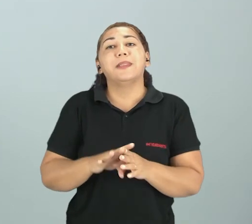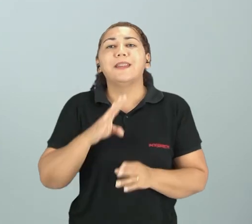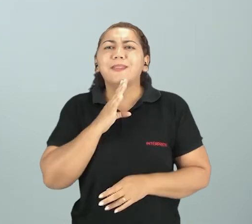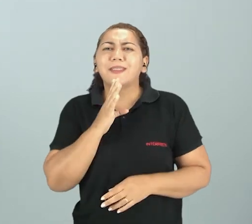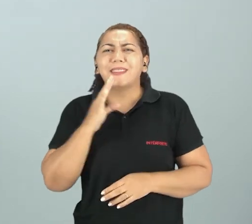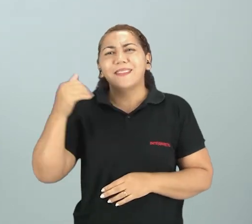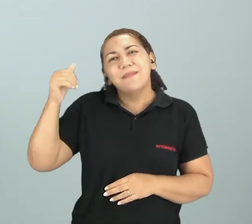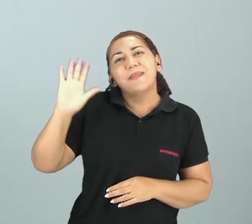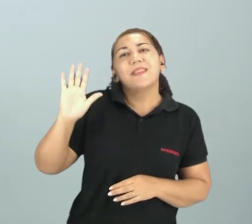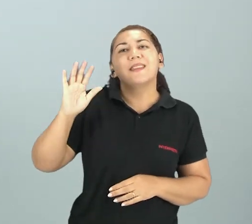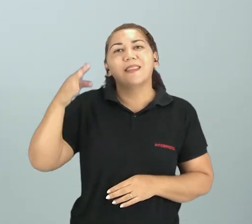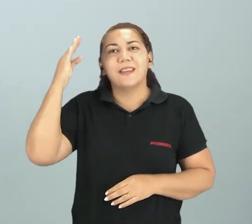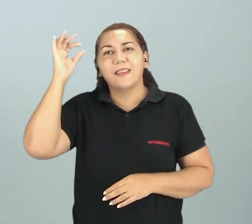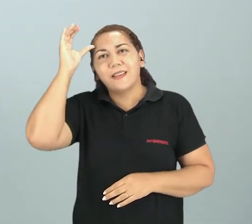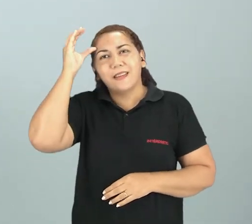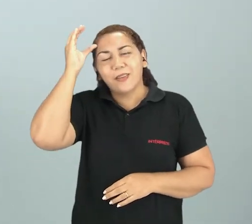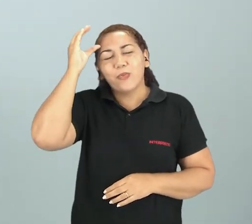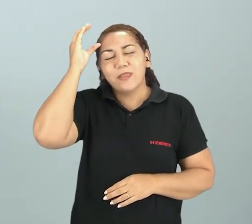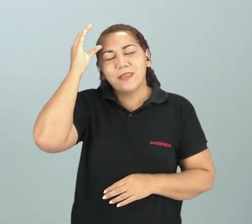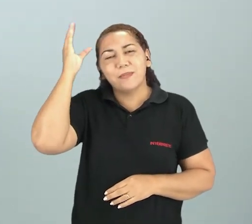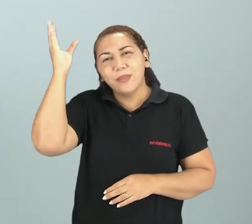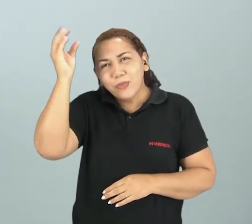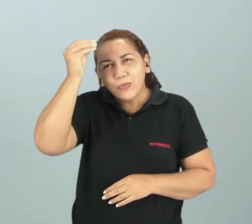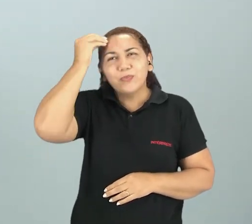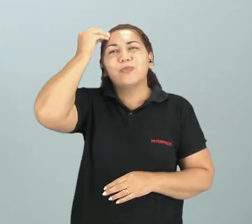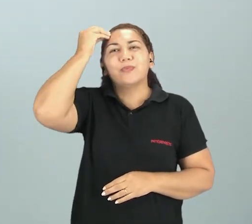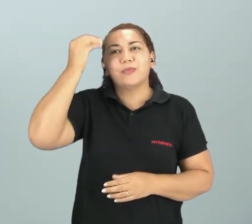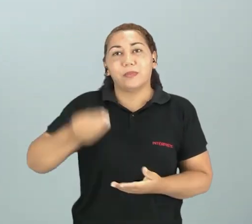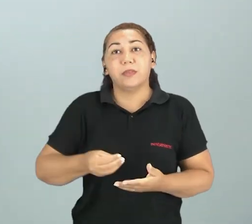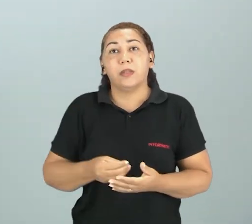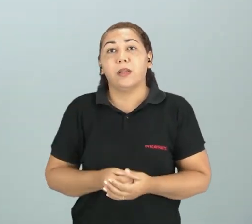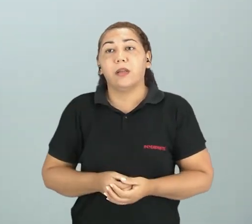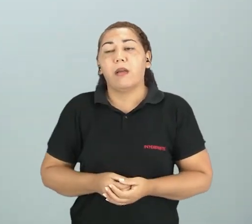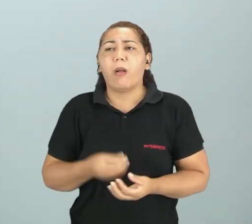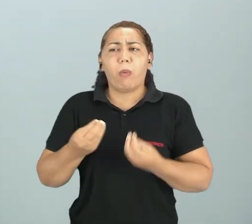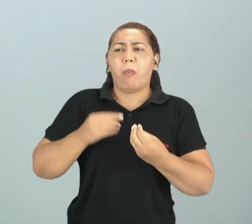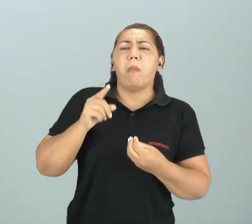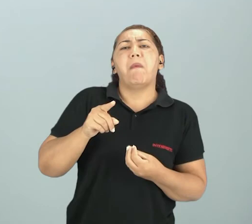você fala assim, mas por quê? Às vezes tem uma explicação. Porque o pão